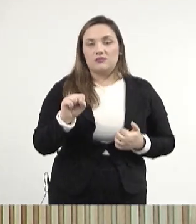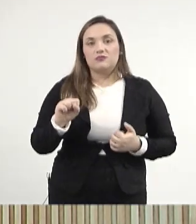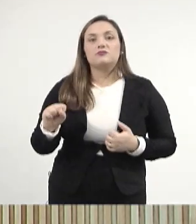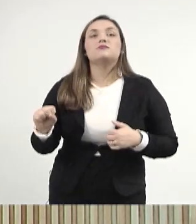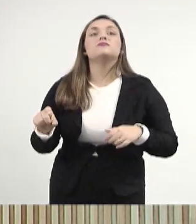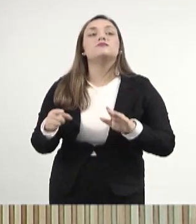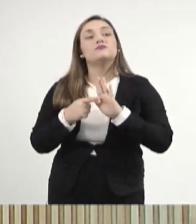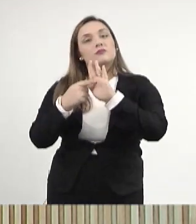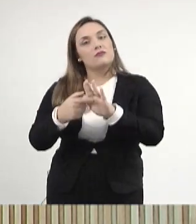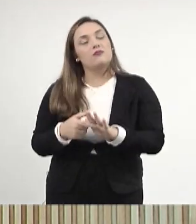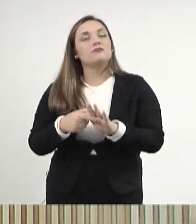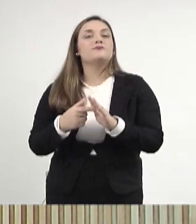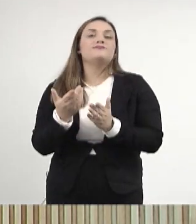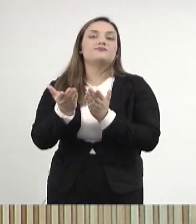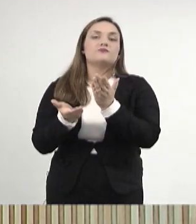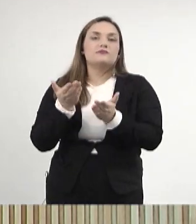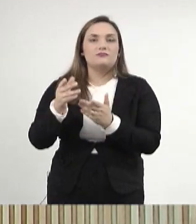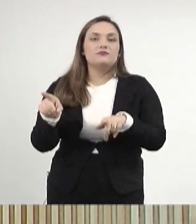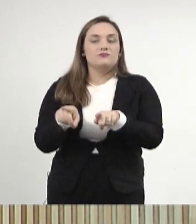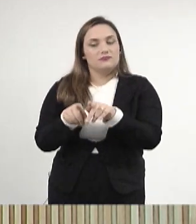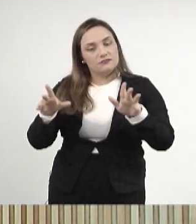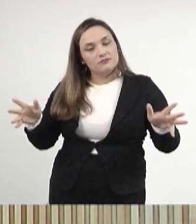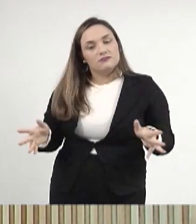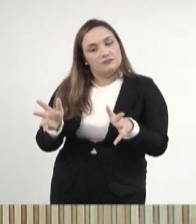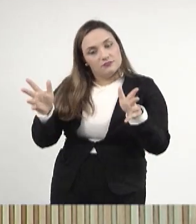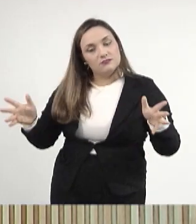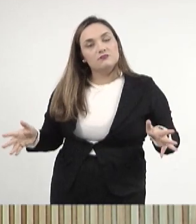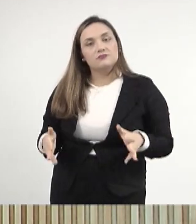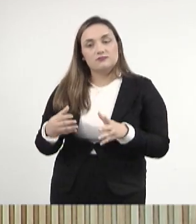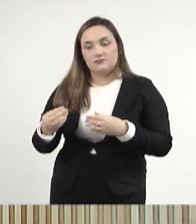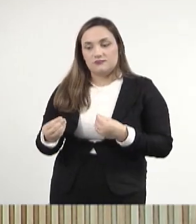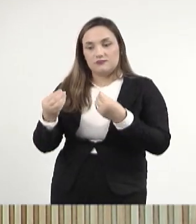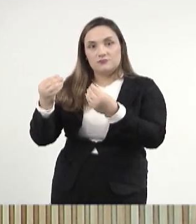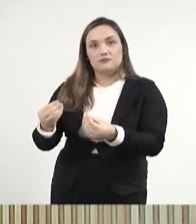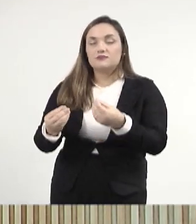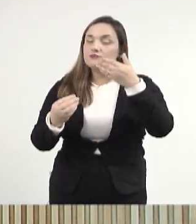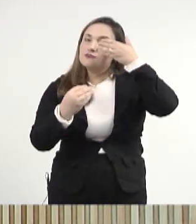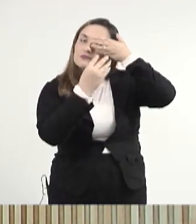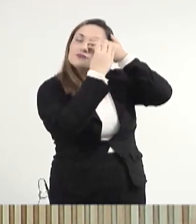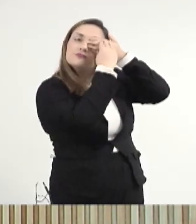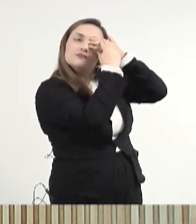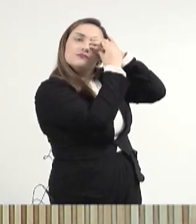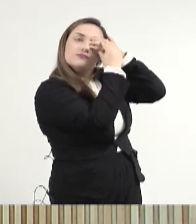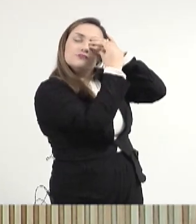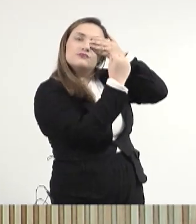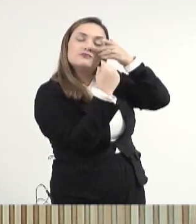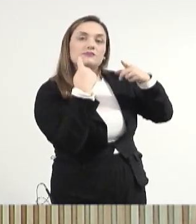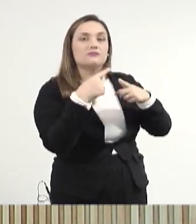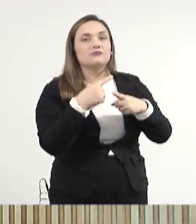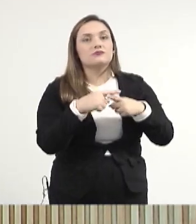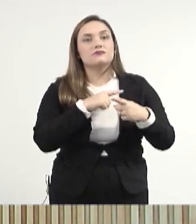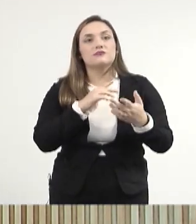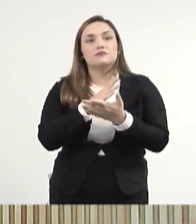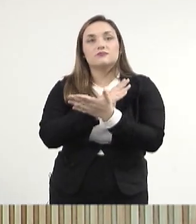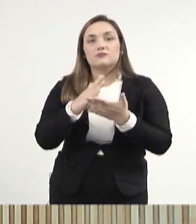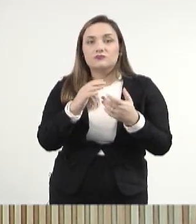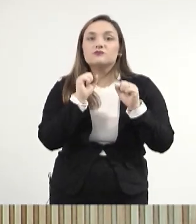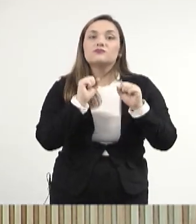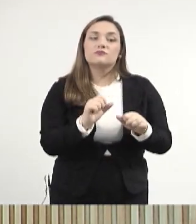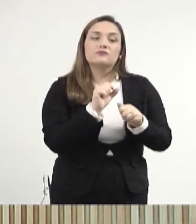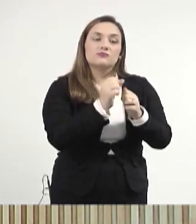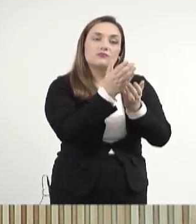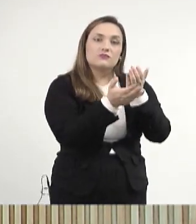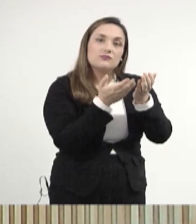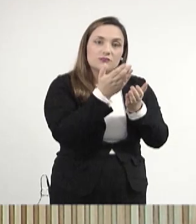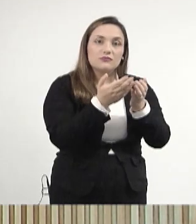o tratamento, inclusive incentivar a doação de córnea, que alguns casos de ceratocone são passíveis de